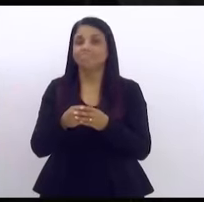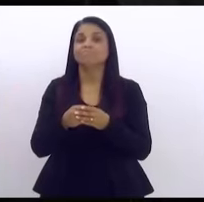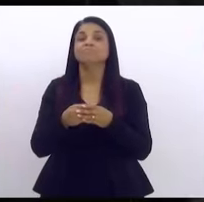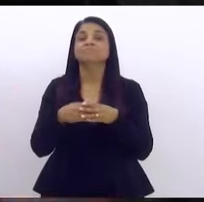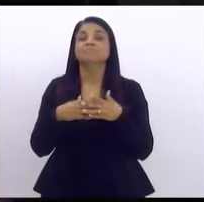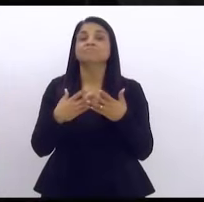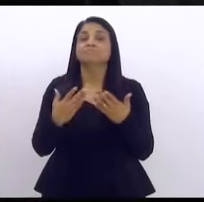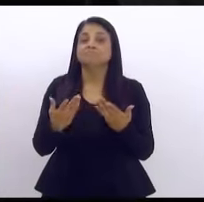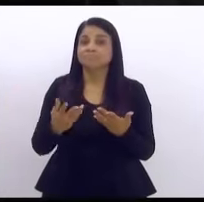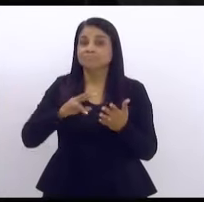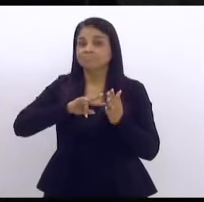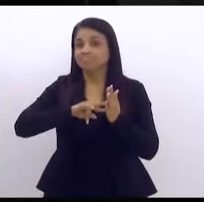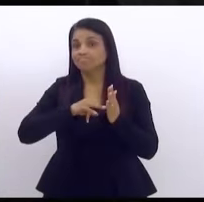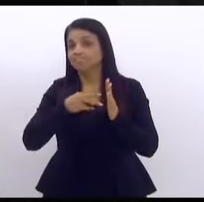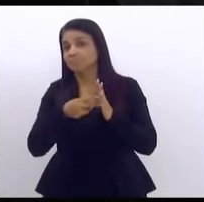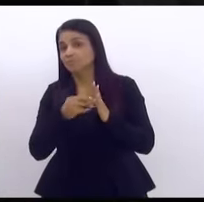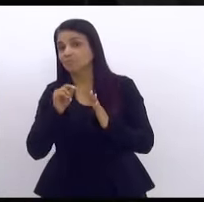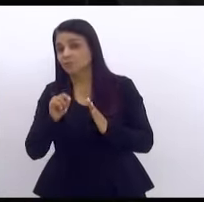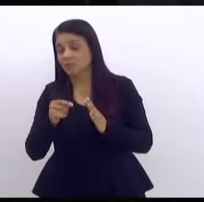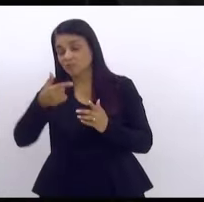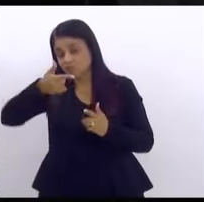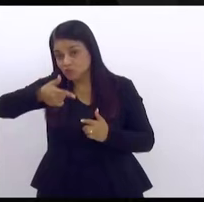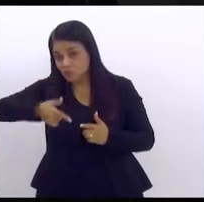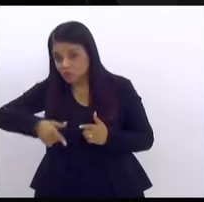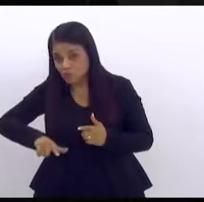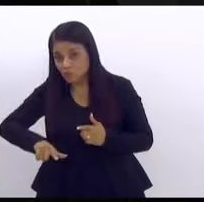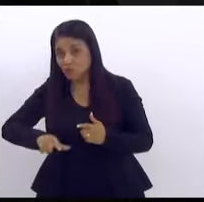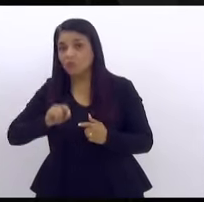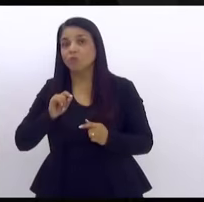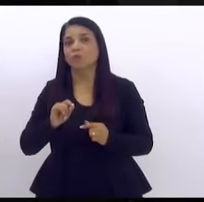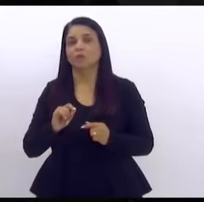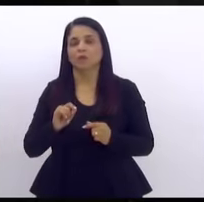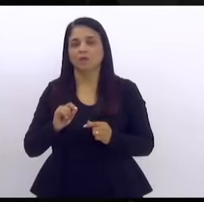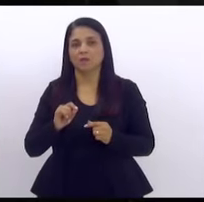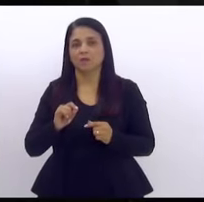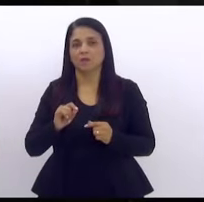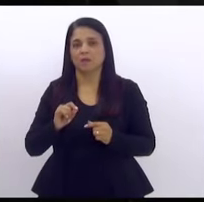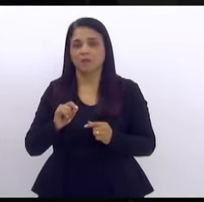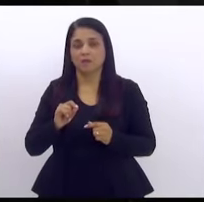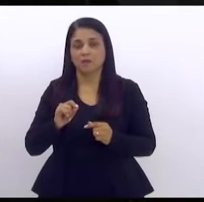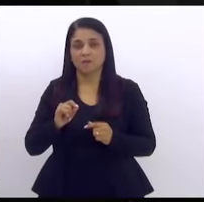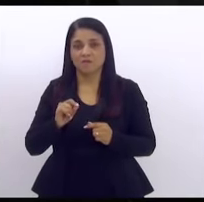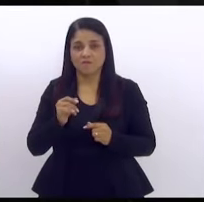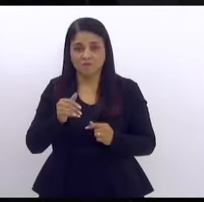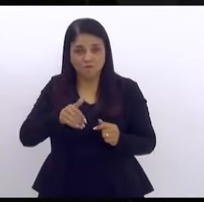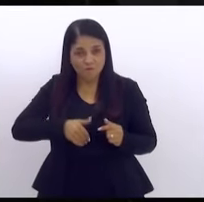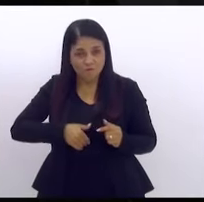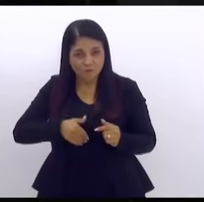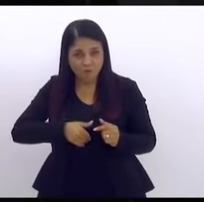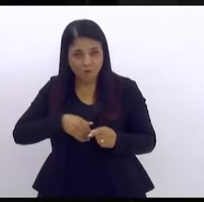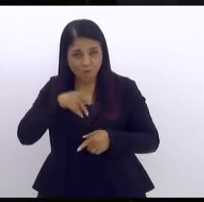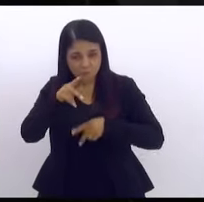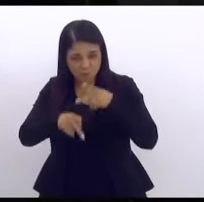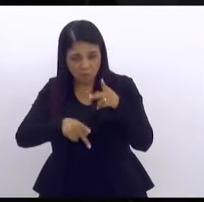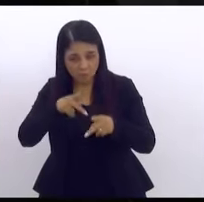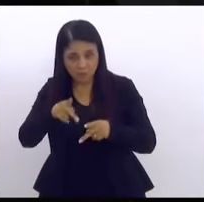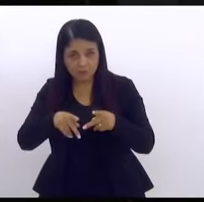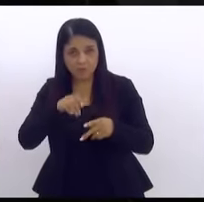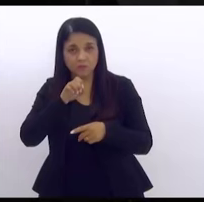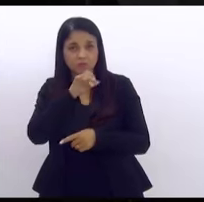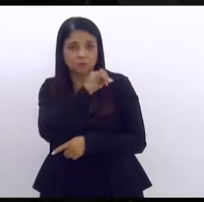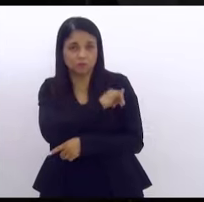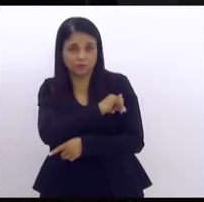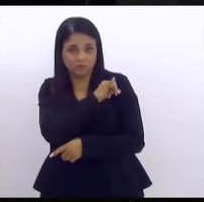a gente viu de novo que matar a fome da população do Rio de Janeiro vai ter um